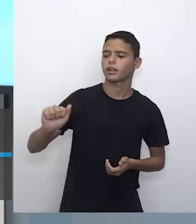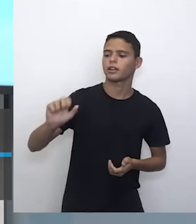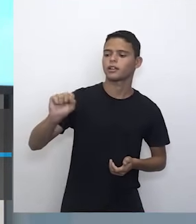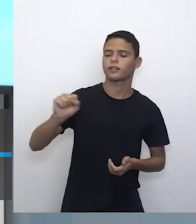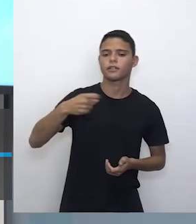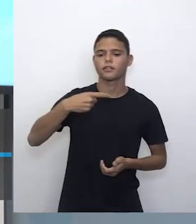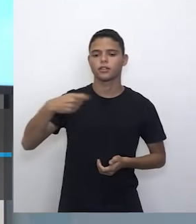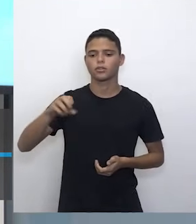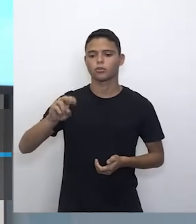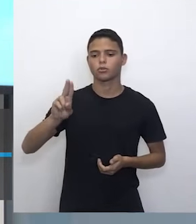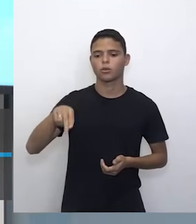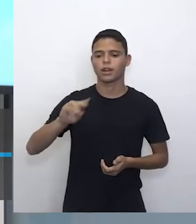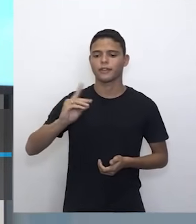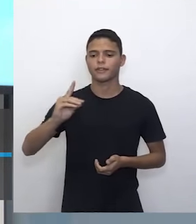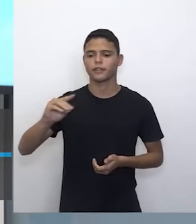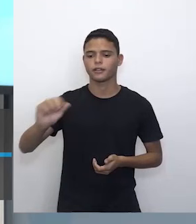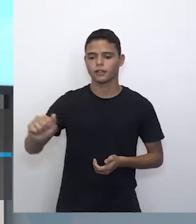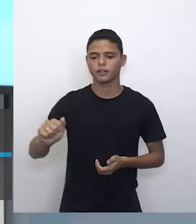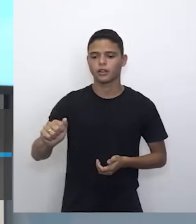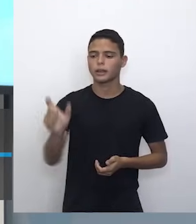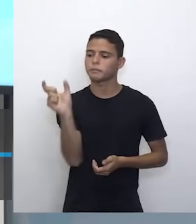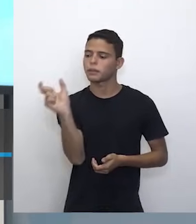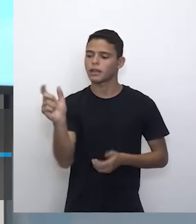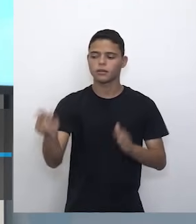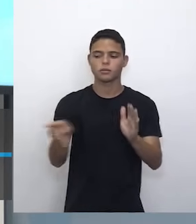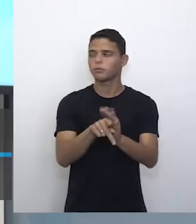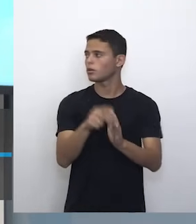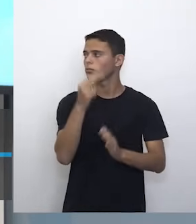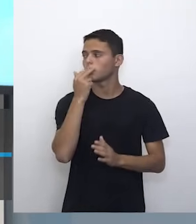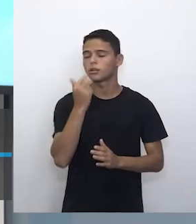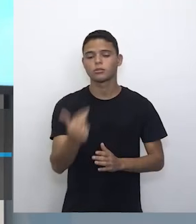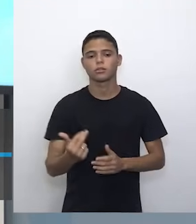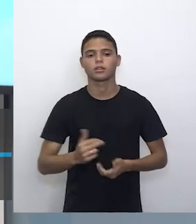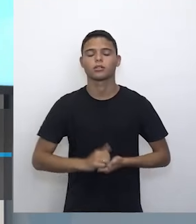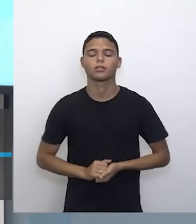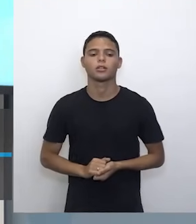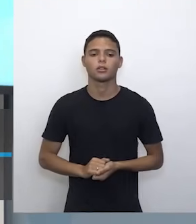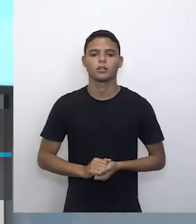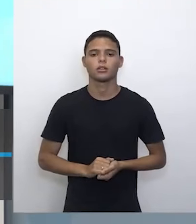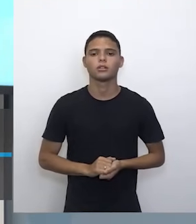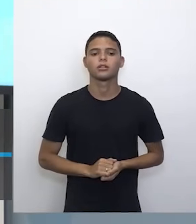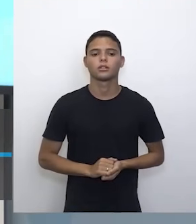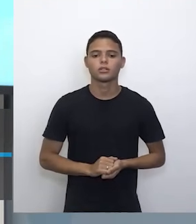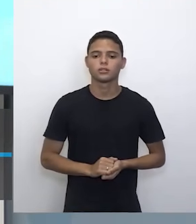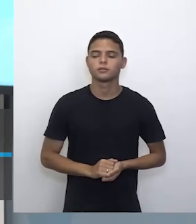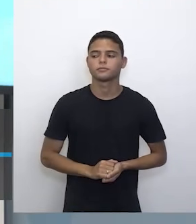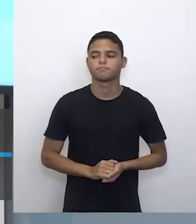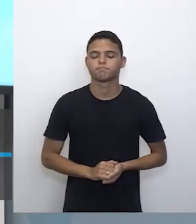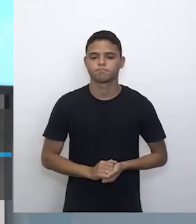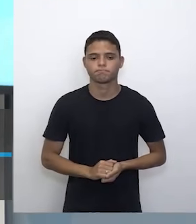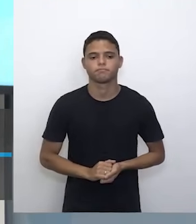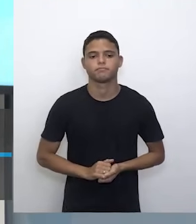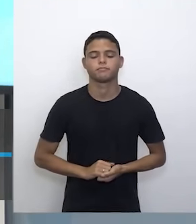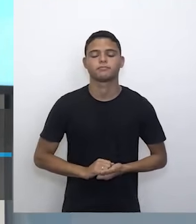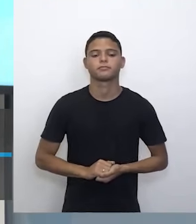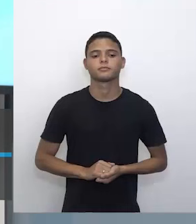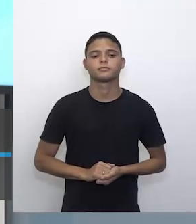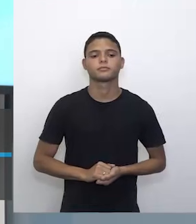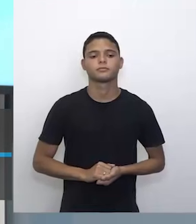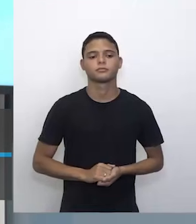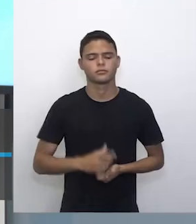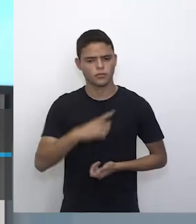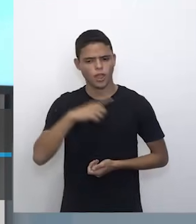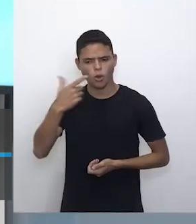assexuada. Lembrando que esse A vem do grego, né? E é uma negativa, quer dizer não. Então assexuada quer dizer sem sexo, tá bom? Tem